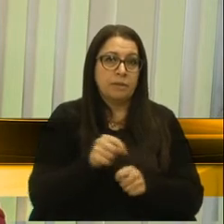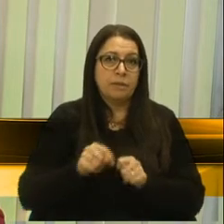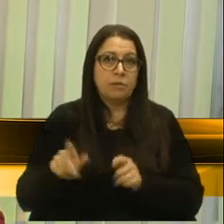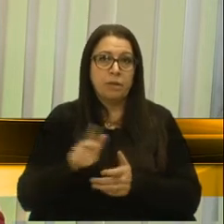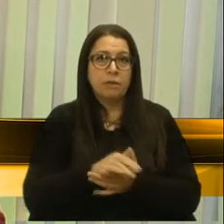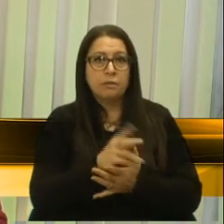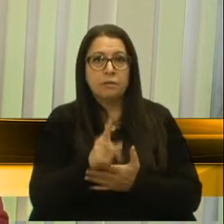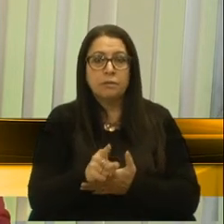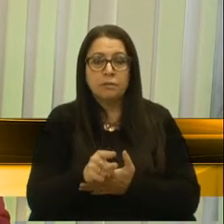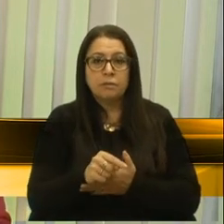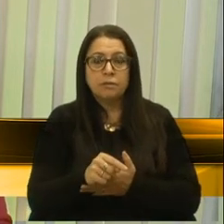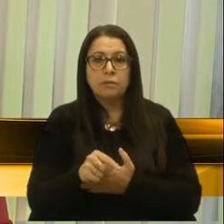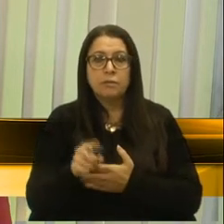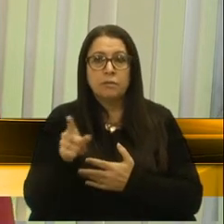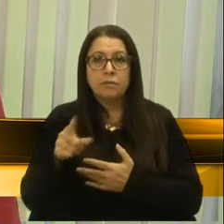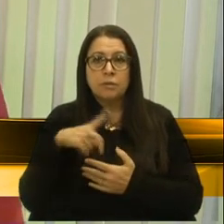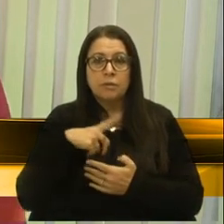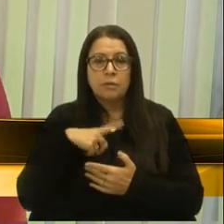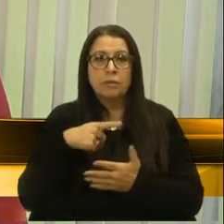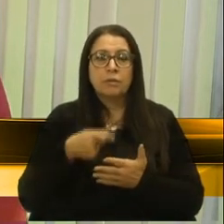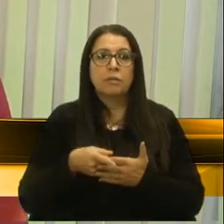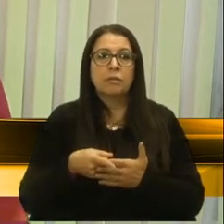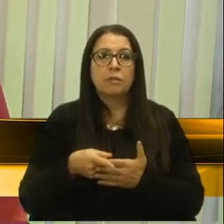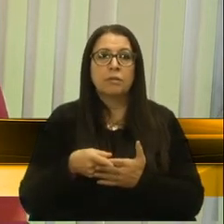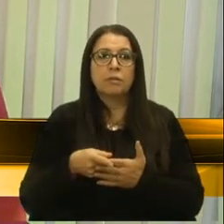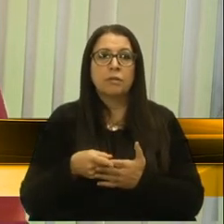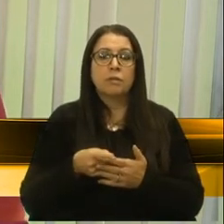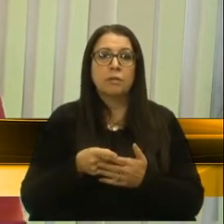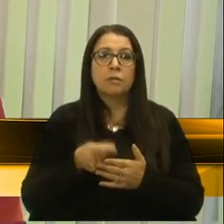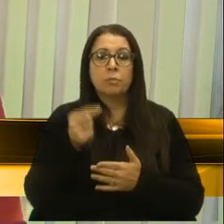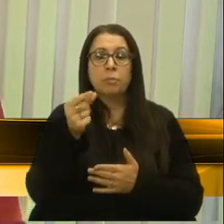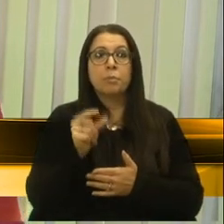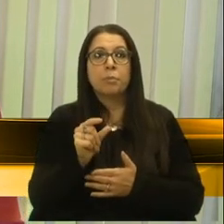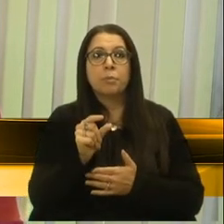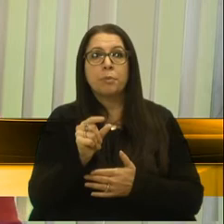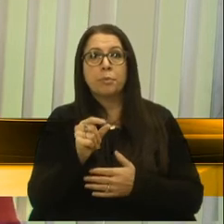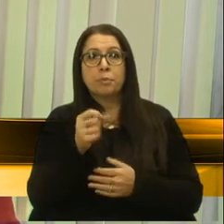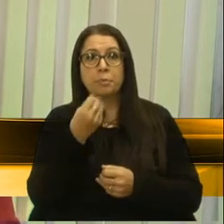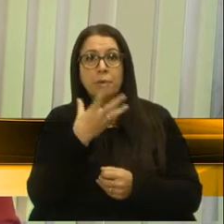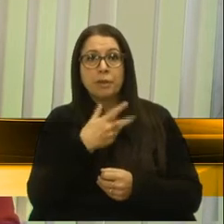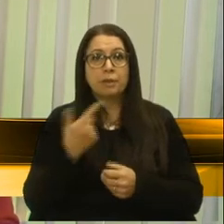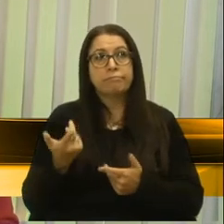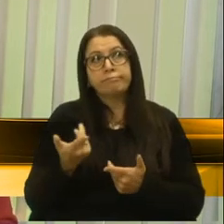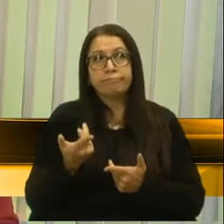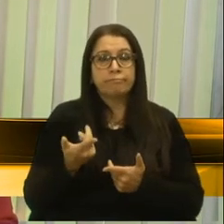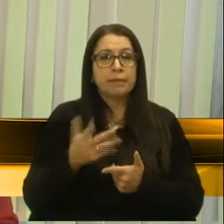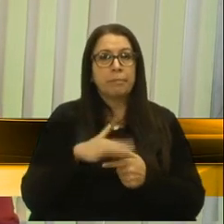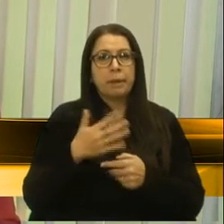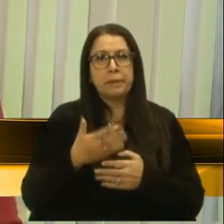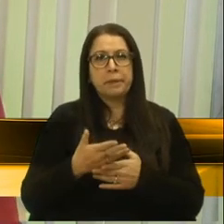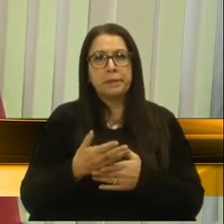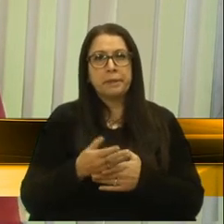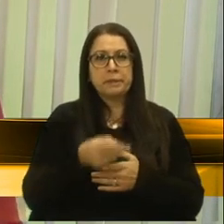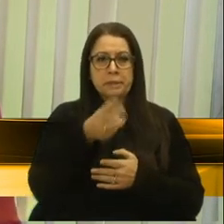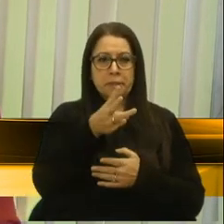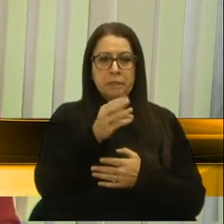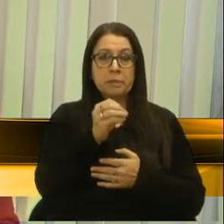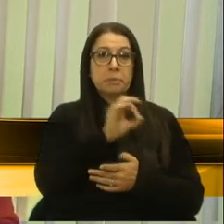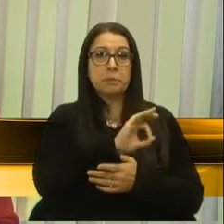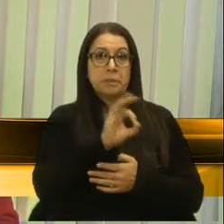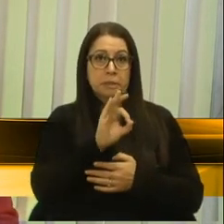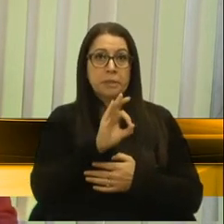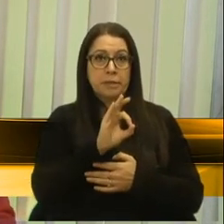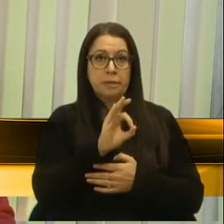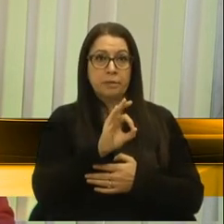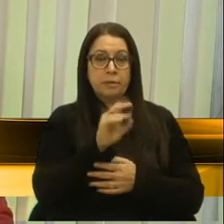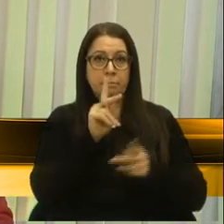isso organizado. Porque se a gente tem uma parcela considerável, eu diria, cerca de 30%